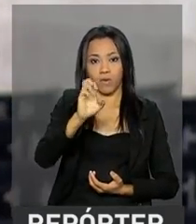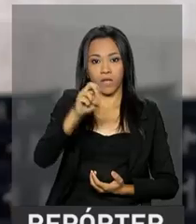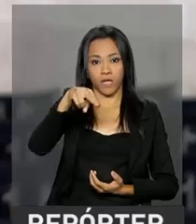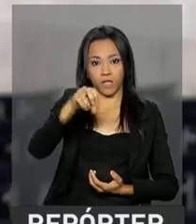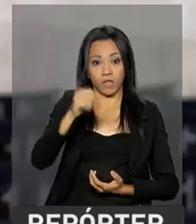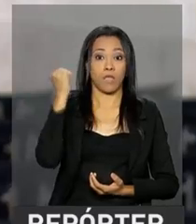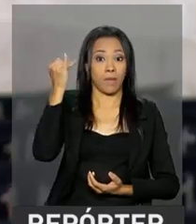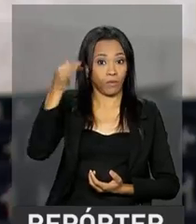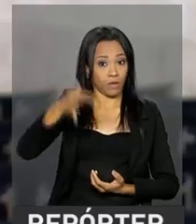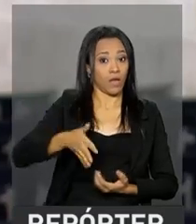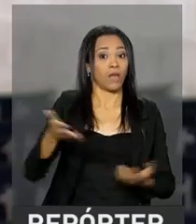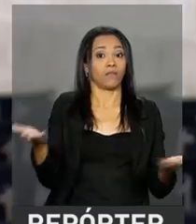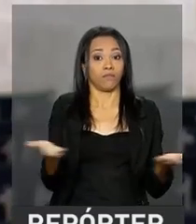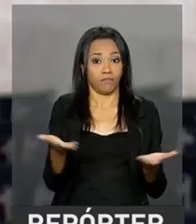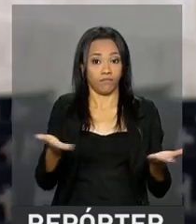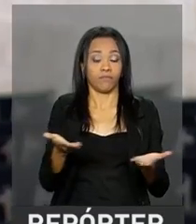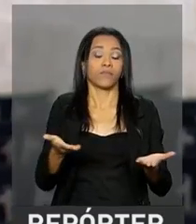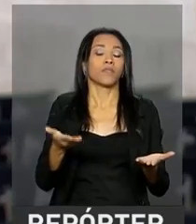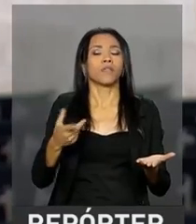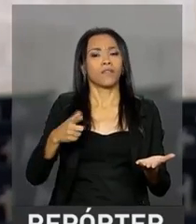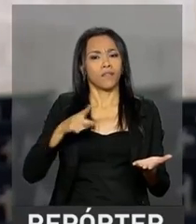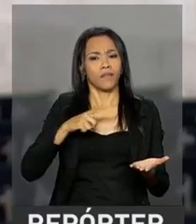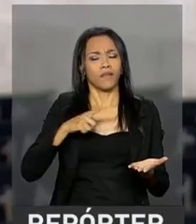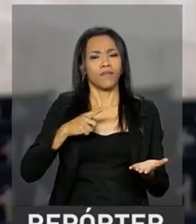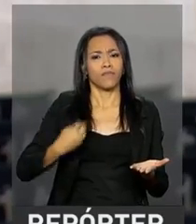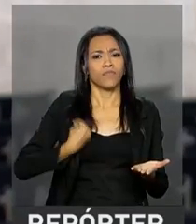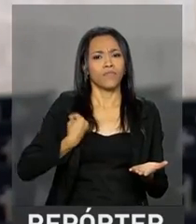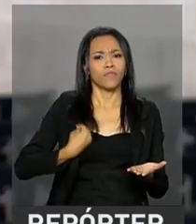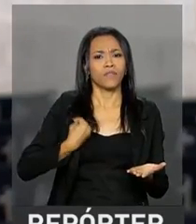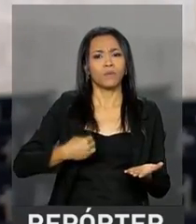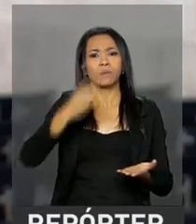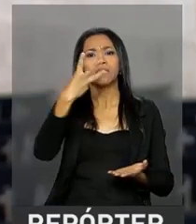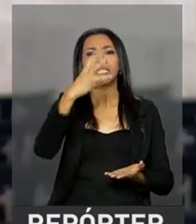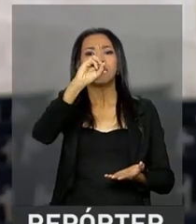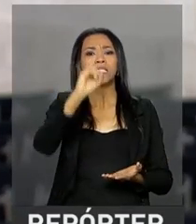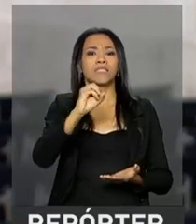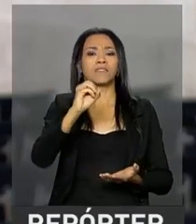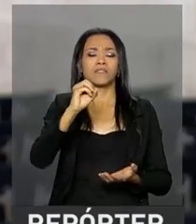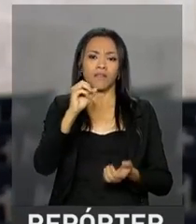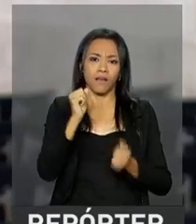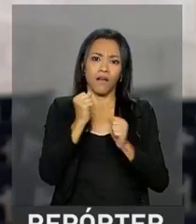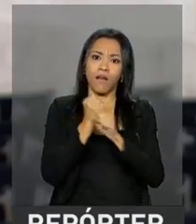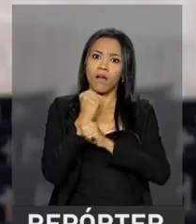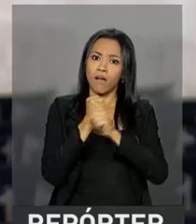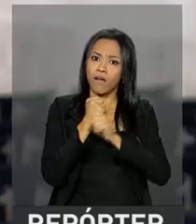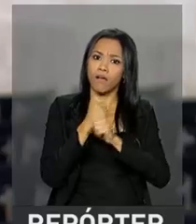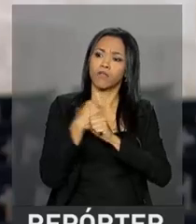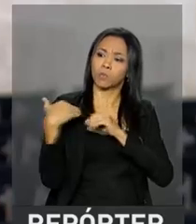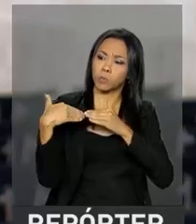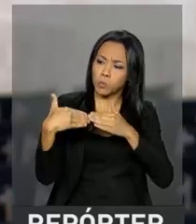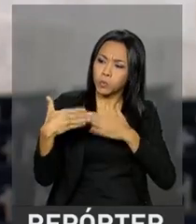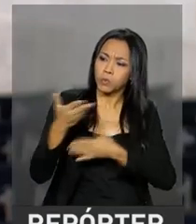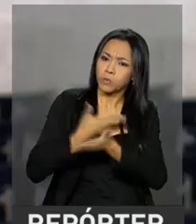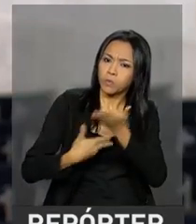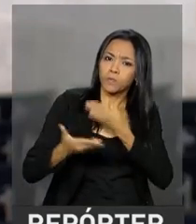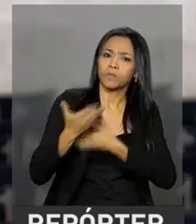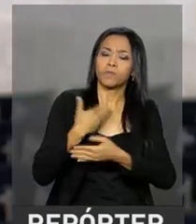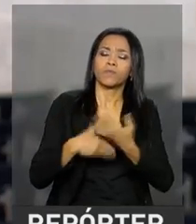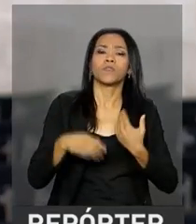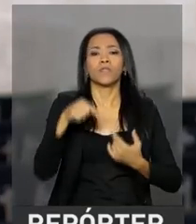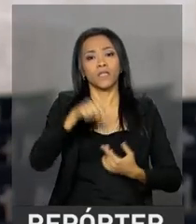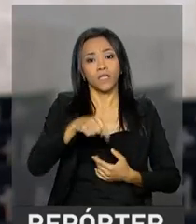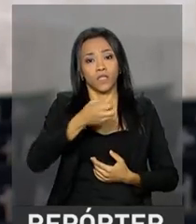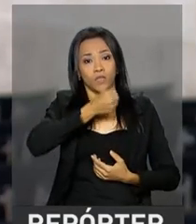nota o presidente diz ter convivido por 30 anos com o jornalista e que perdeu um amigo e que o jornalismo brasileiro